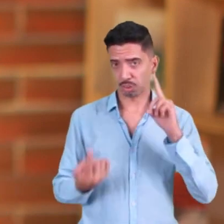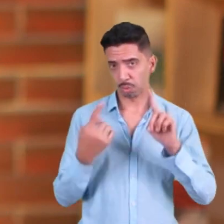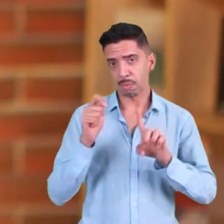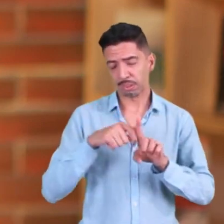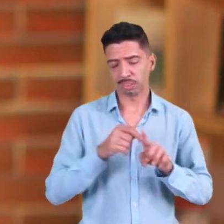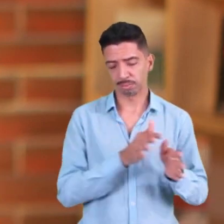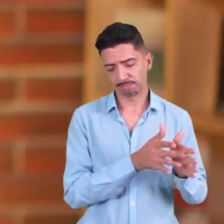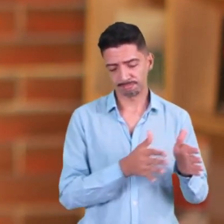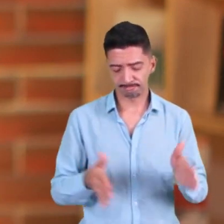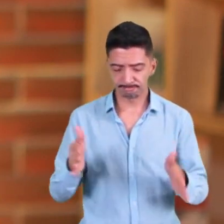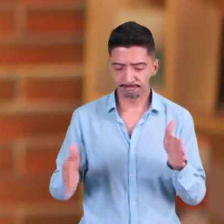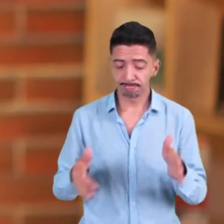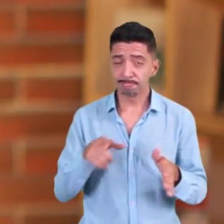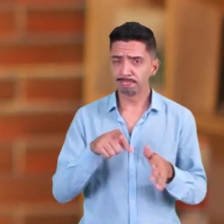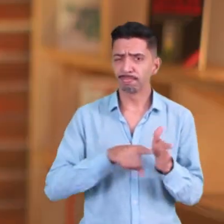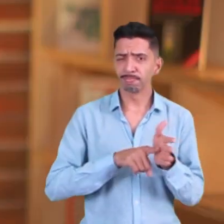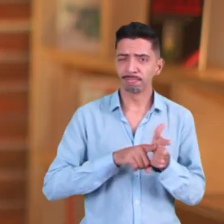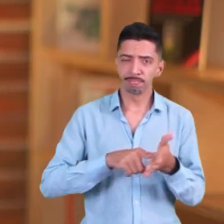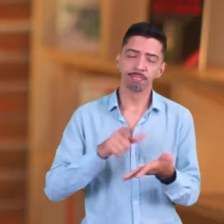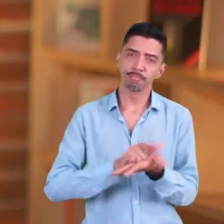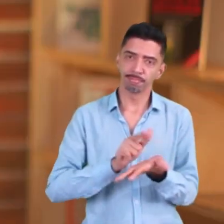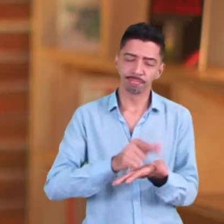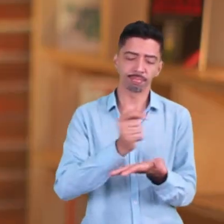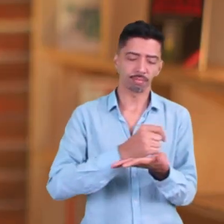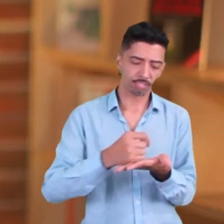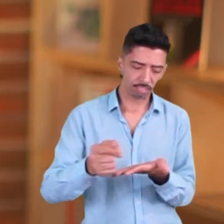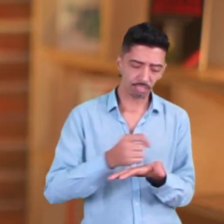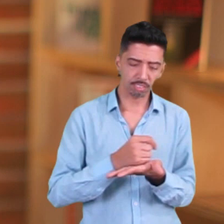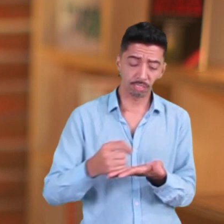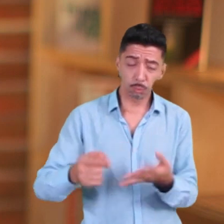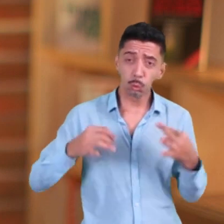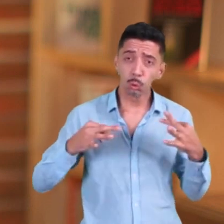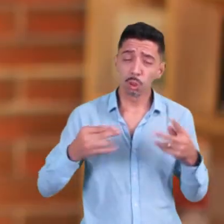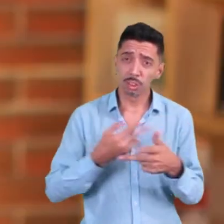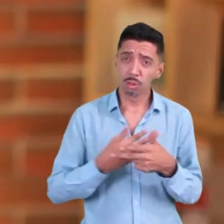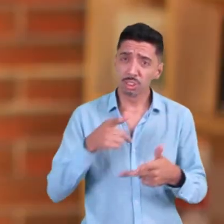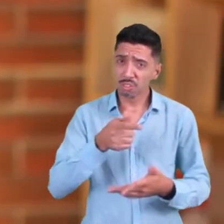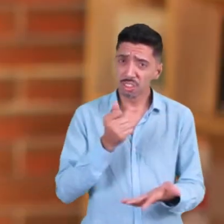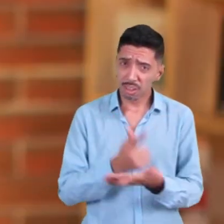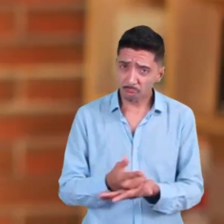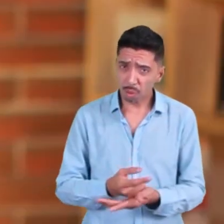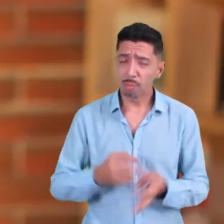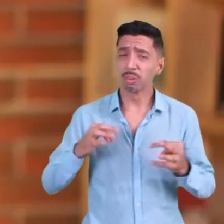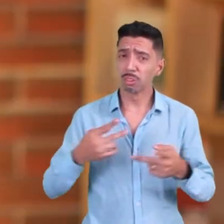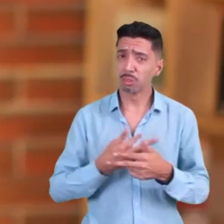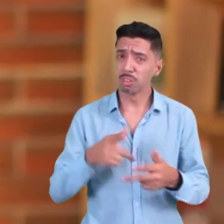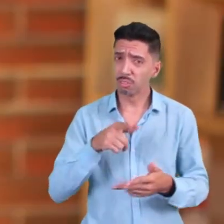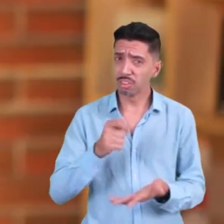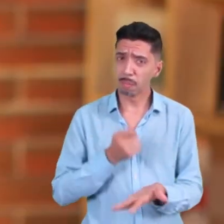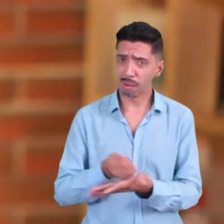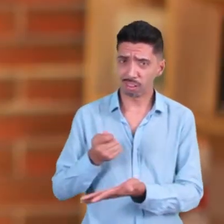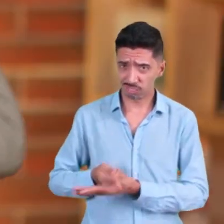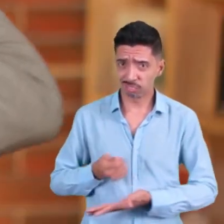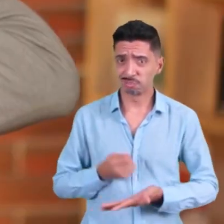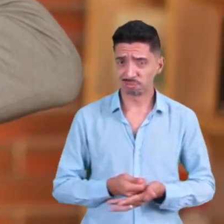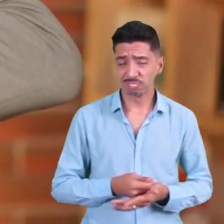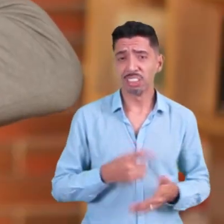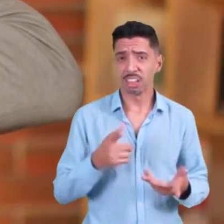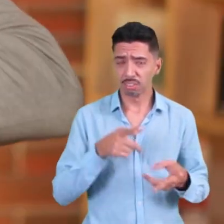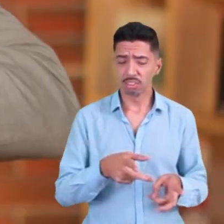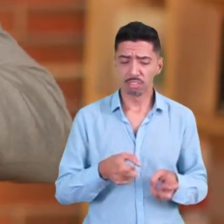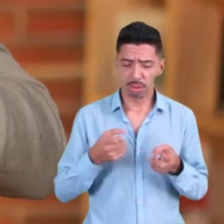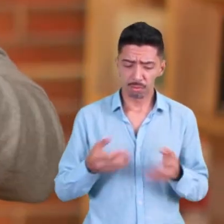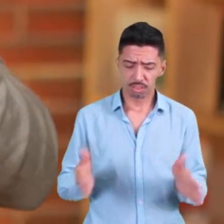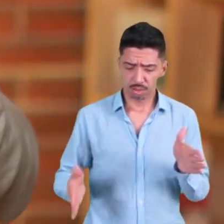onde está indo cada centavo do seu dinheiro? Você vai perceber que nós temos excessos e desperdícios